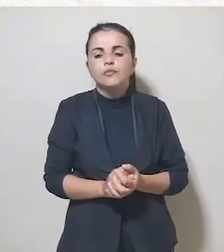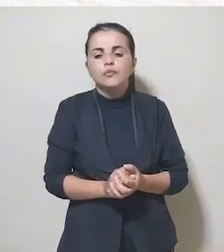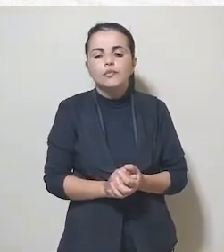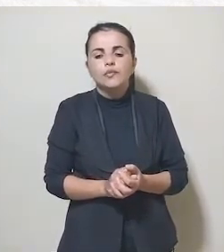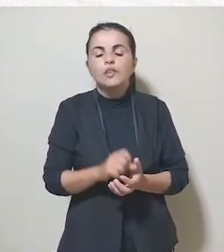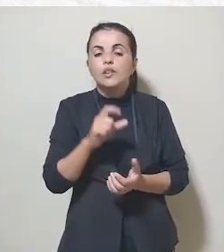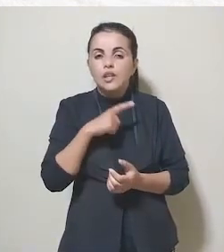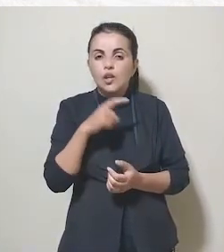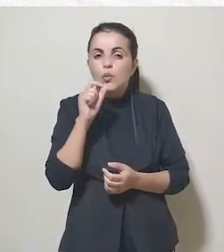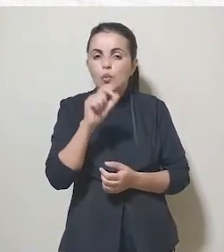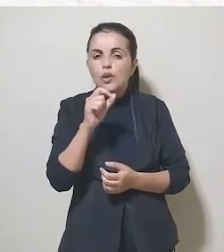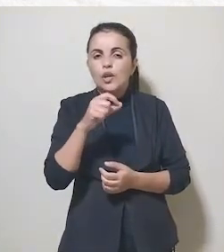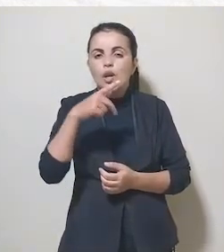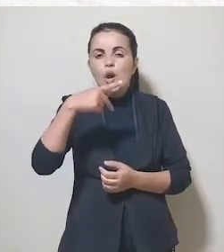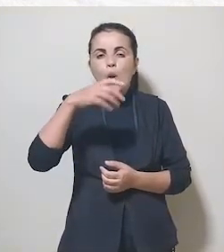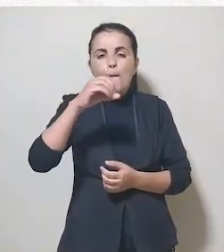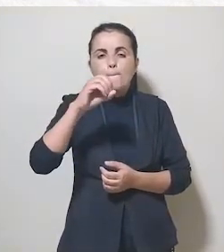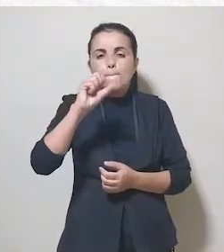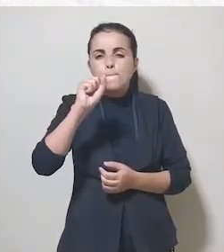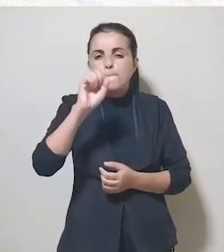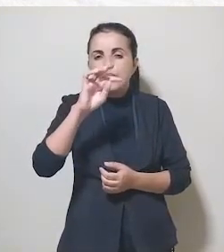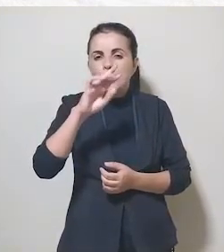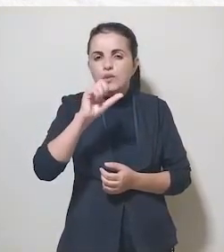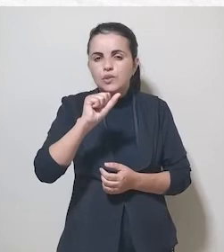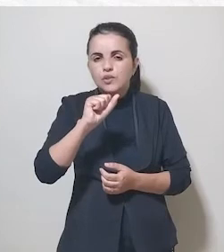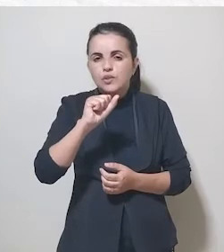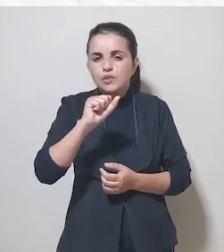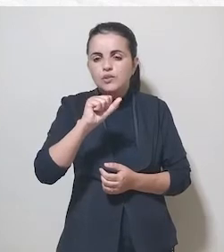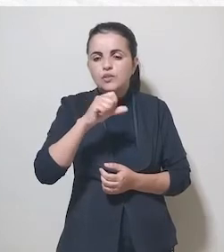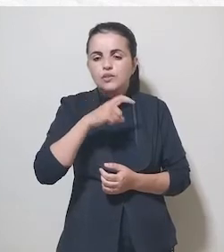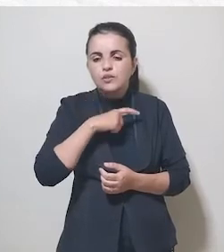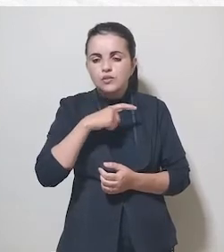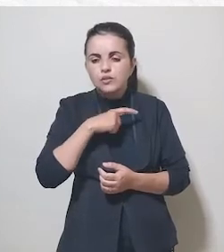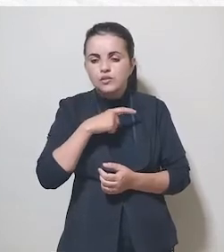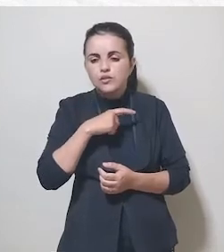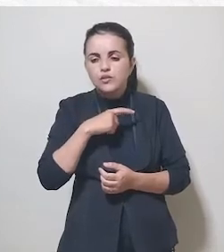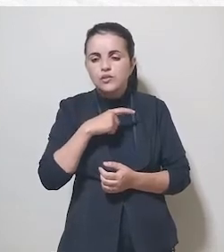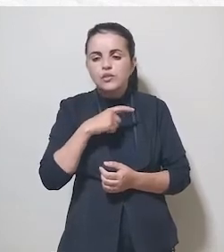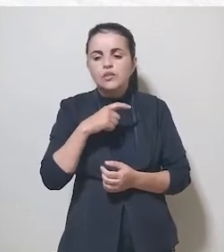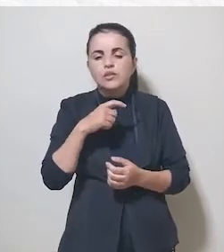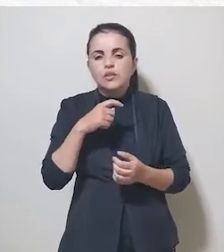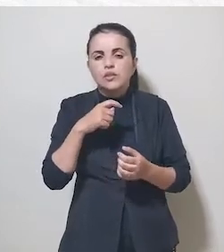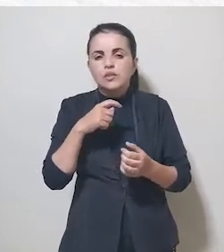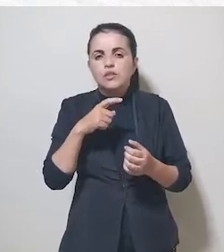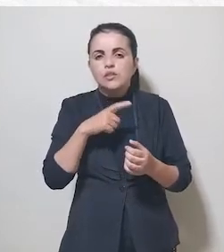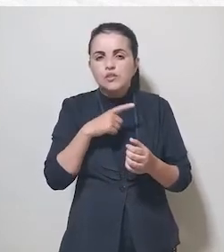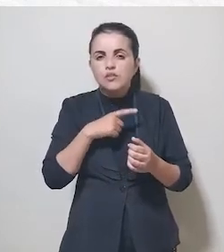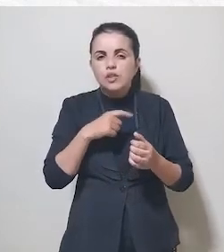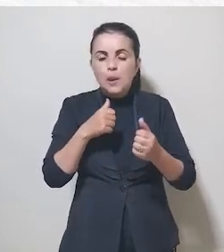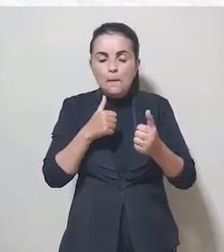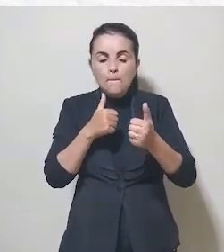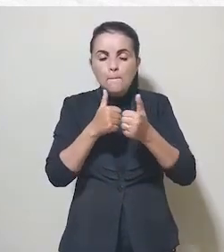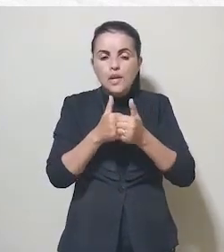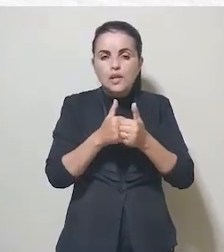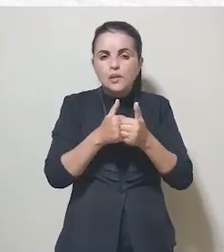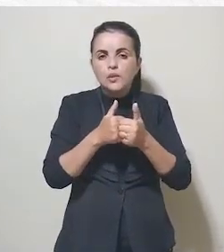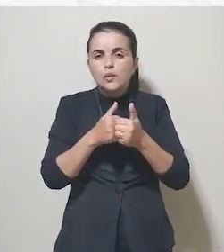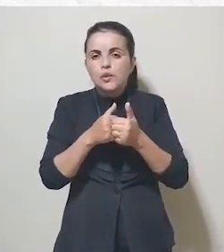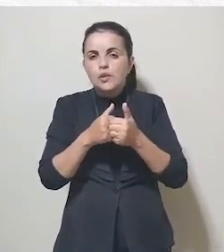nós temos a próstata. A próstata, ela fica, deixa eu ver, a próstata é uma glândula localizada sobre a bexiga, então ela fica sobre a